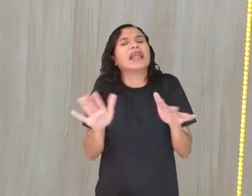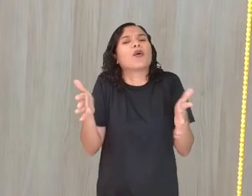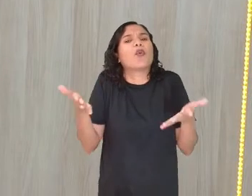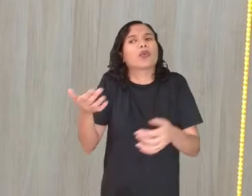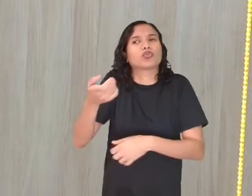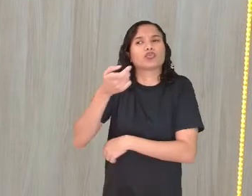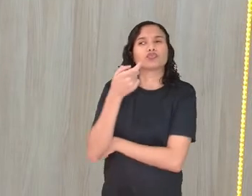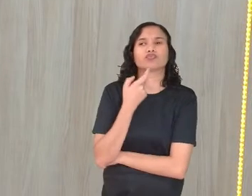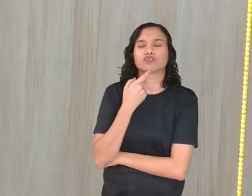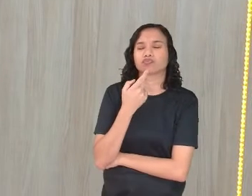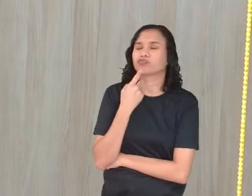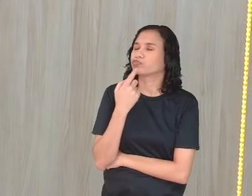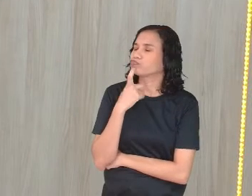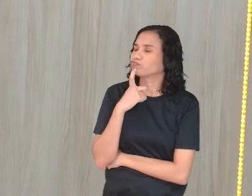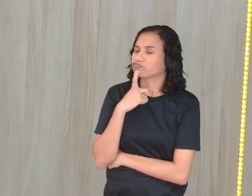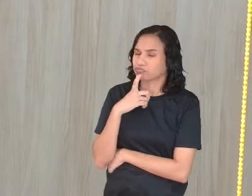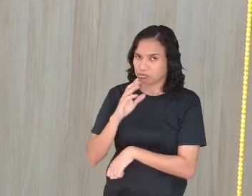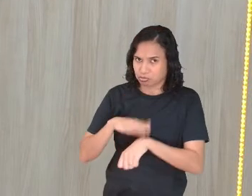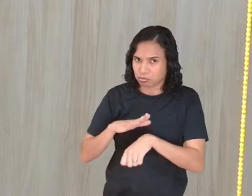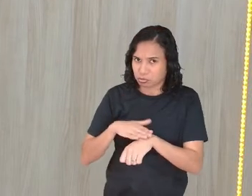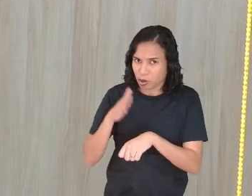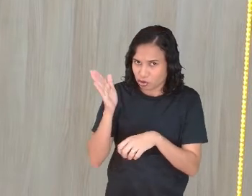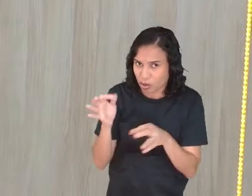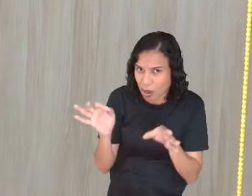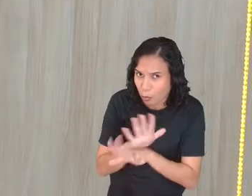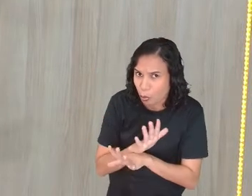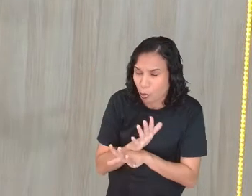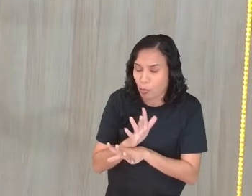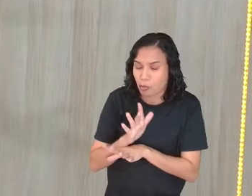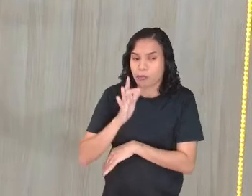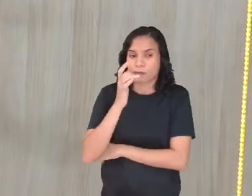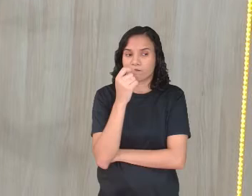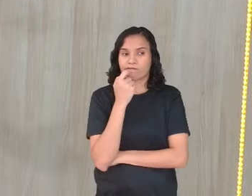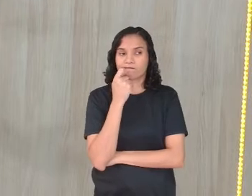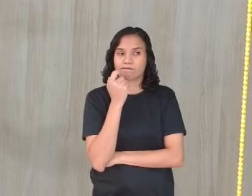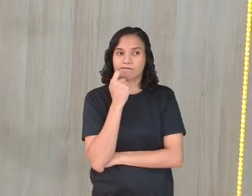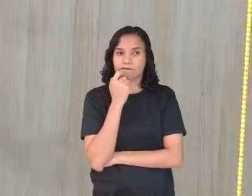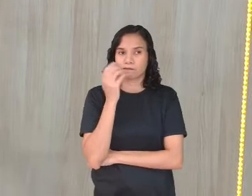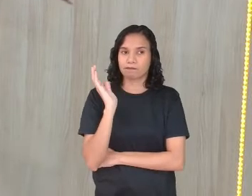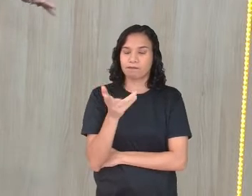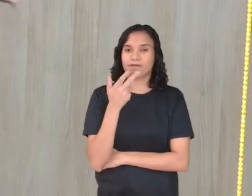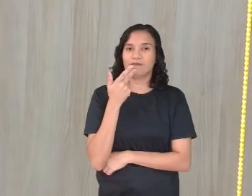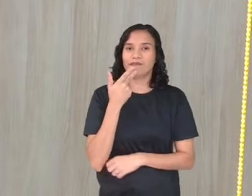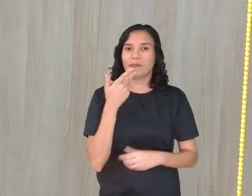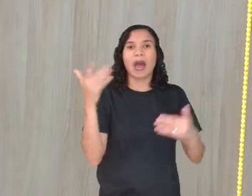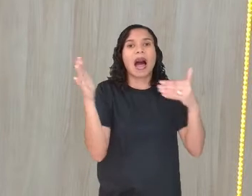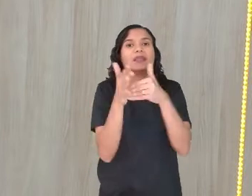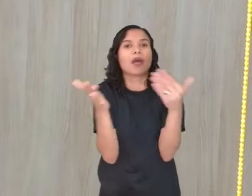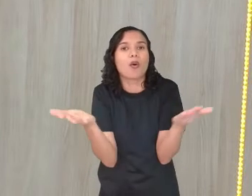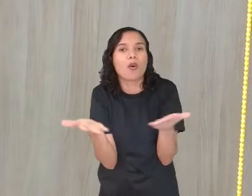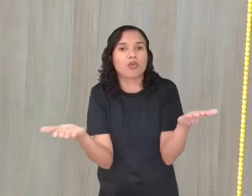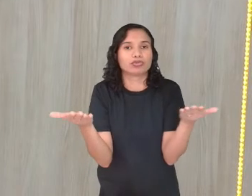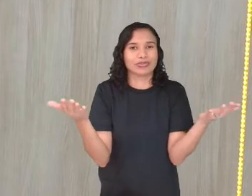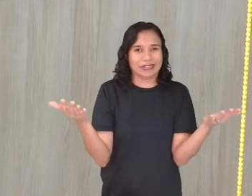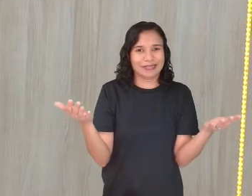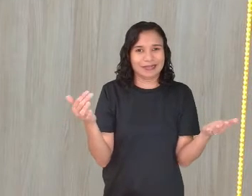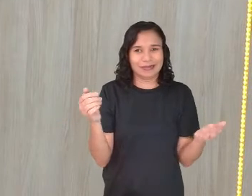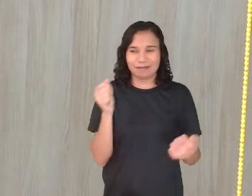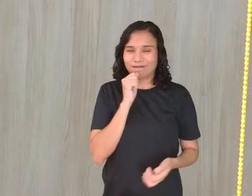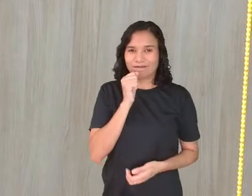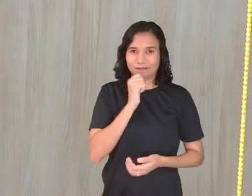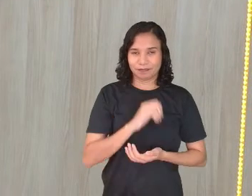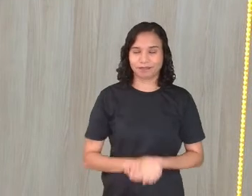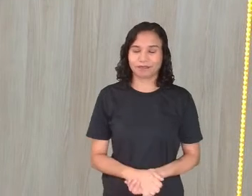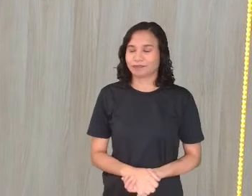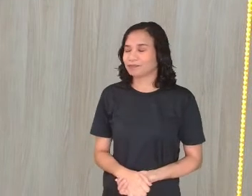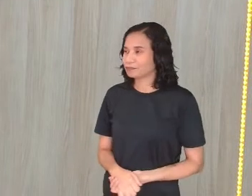professor? E aí? Será o que eu acabei de falar, né? Dura até hoje, né, gente?